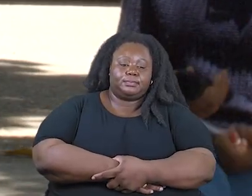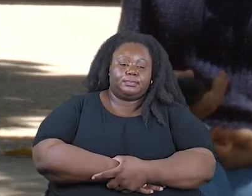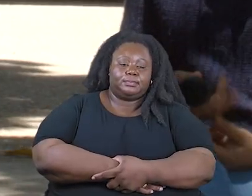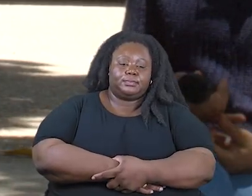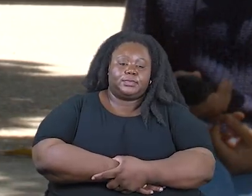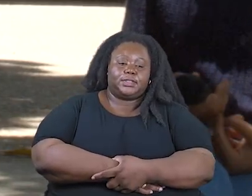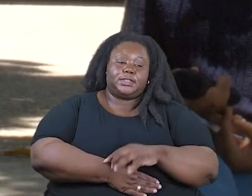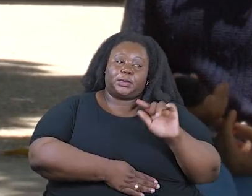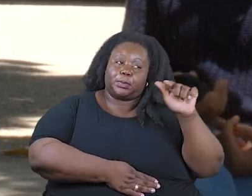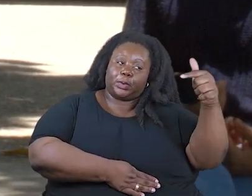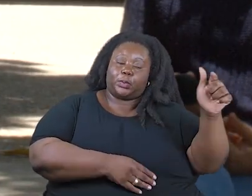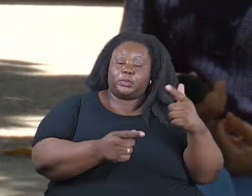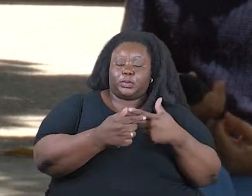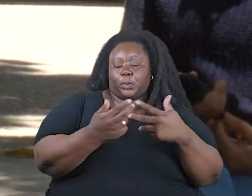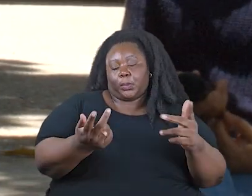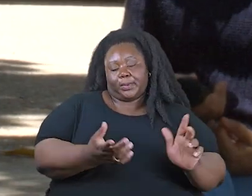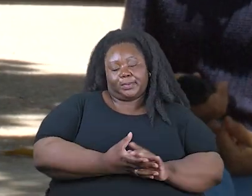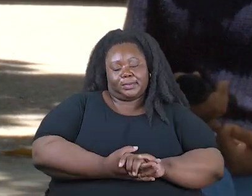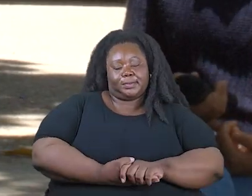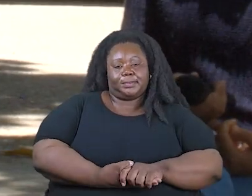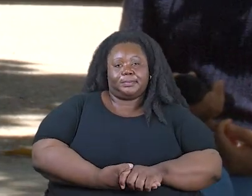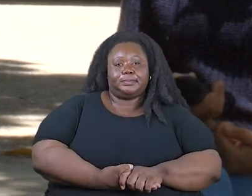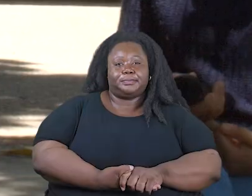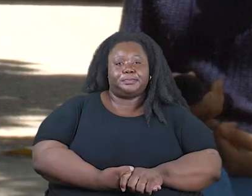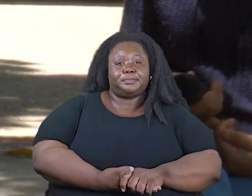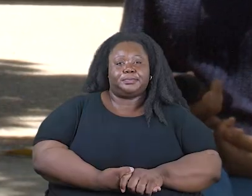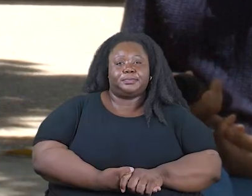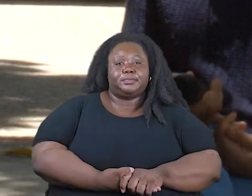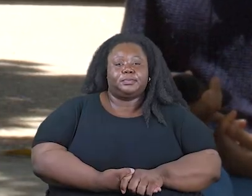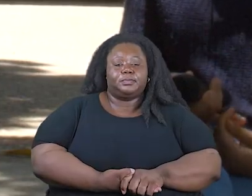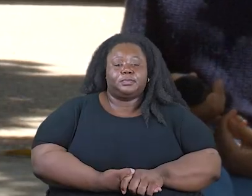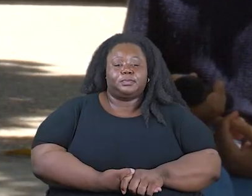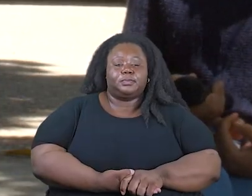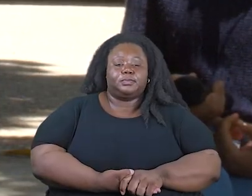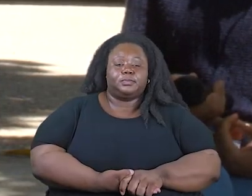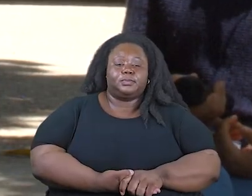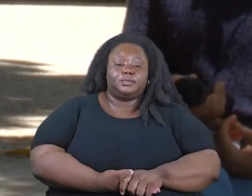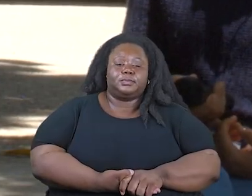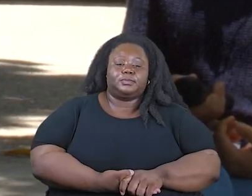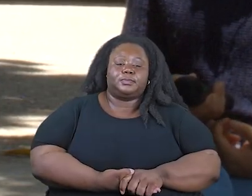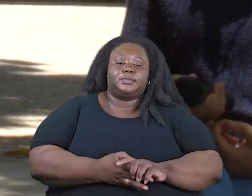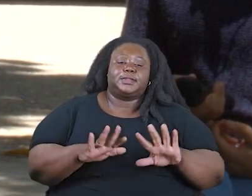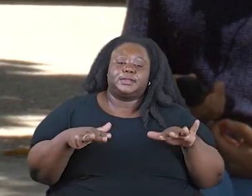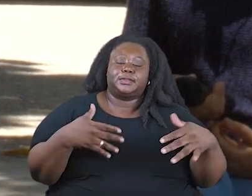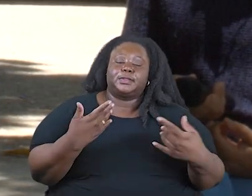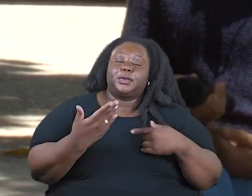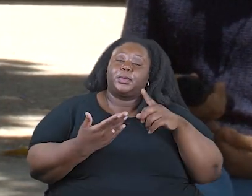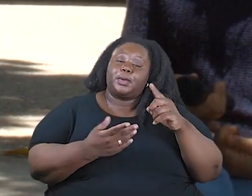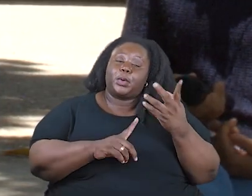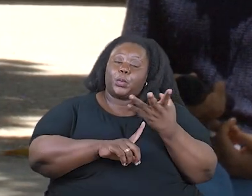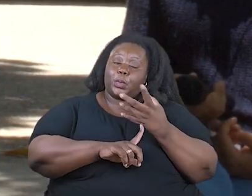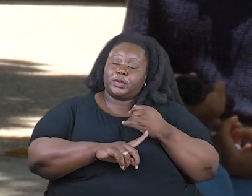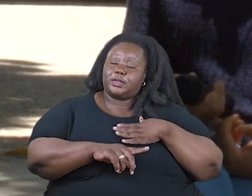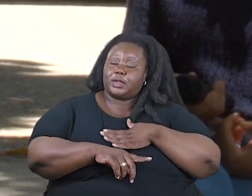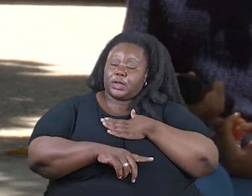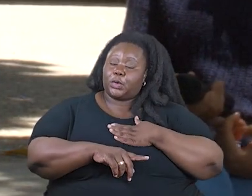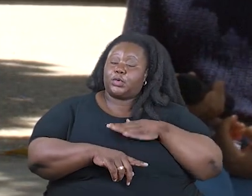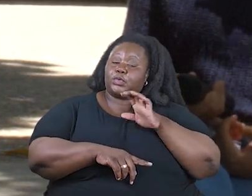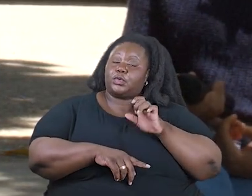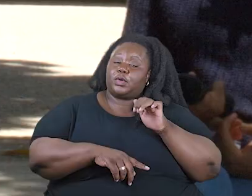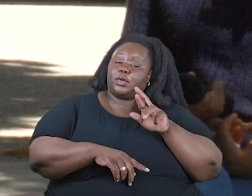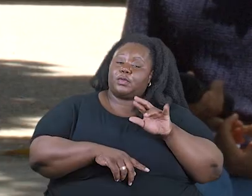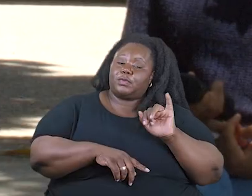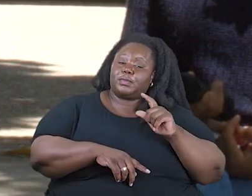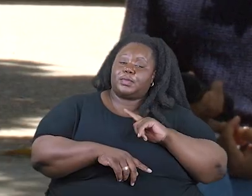Ele vai ter uma outra vida. Entendeu? Então, é um artista que se interessa por essa questão do